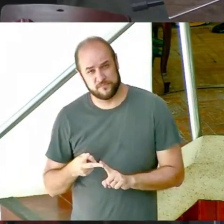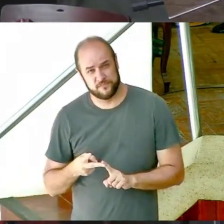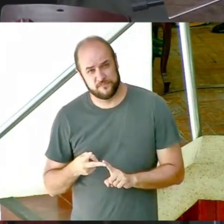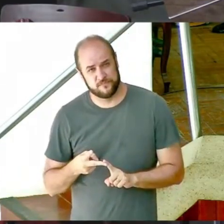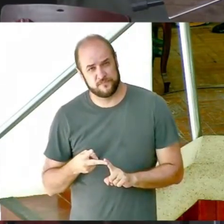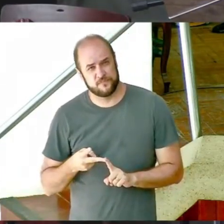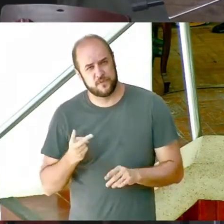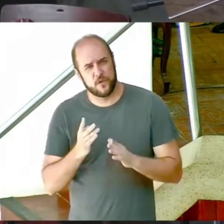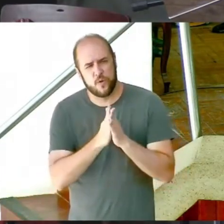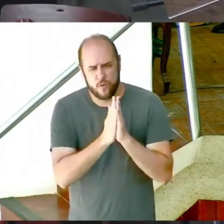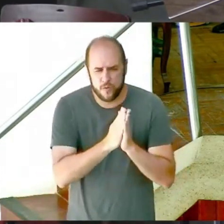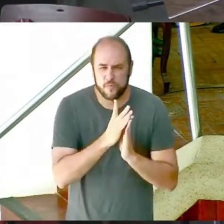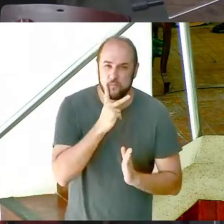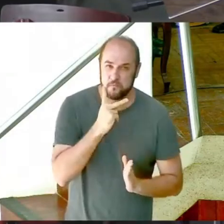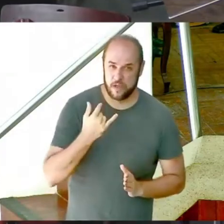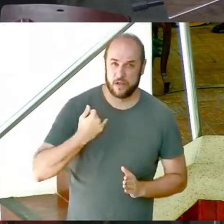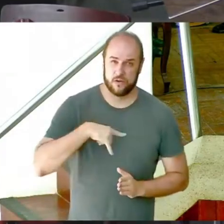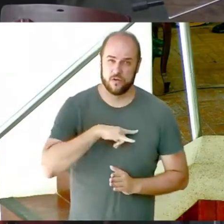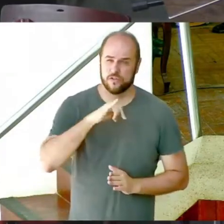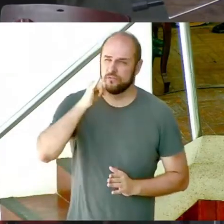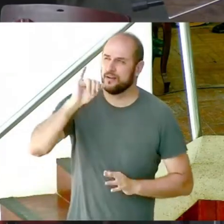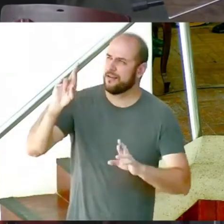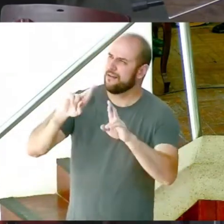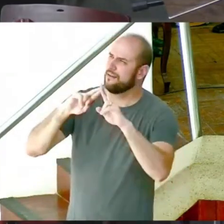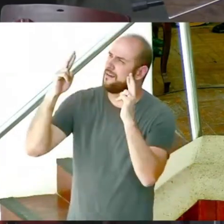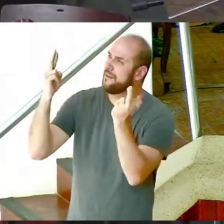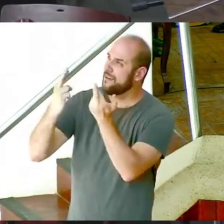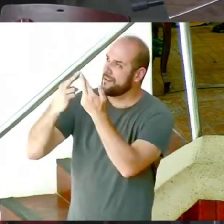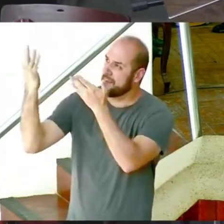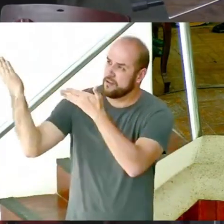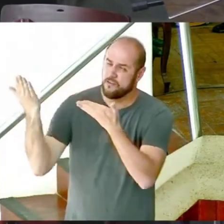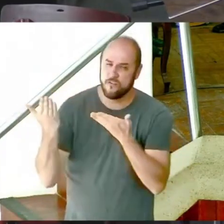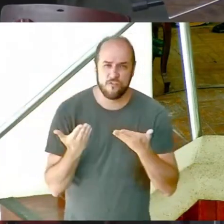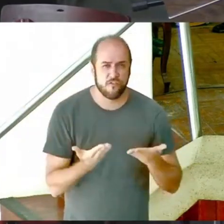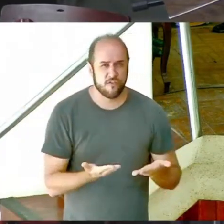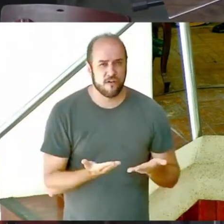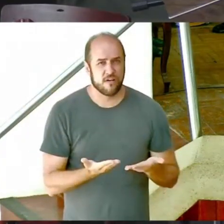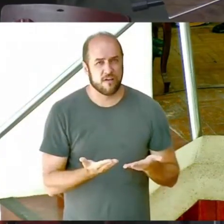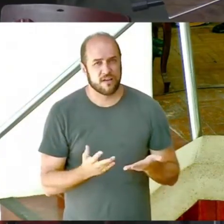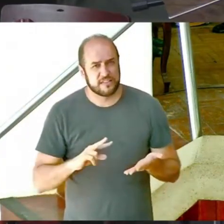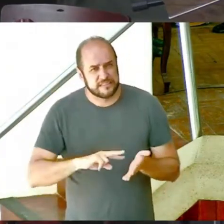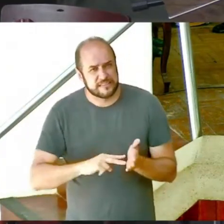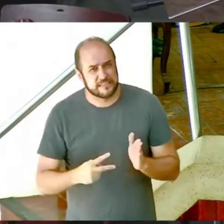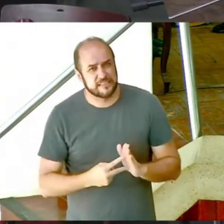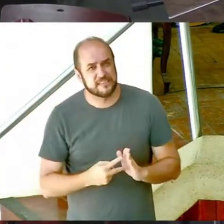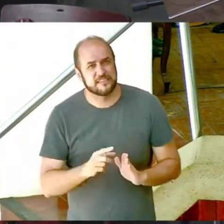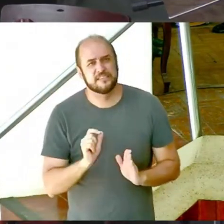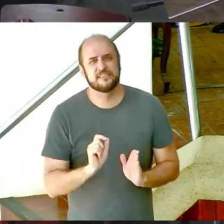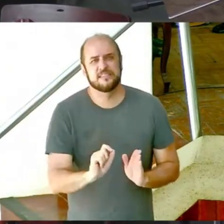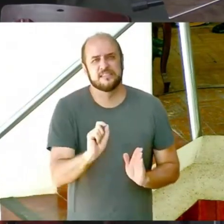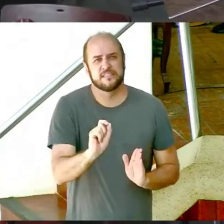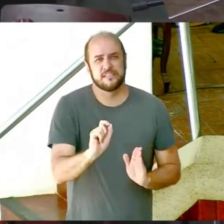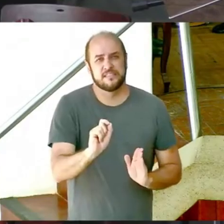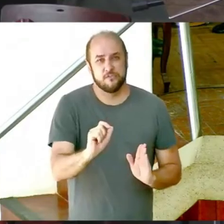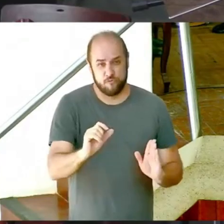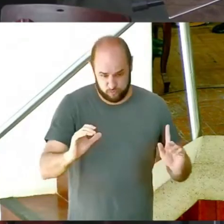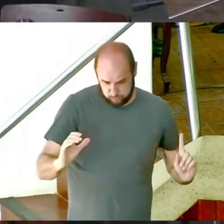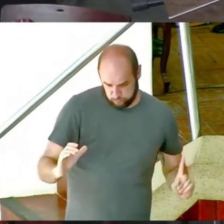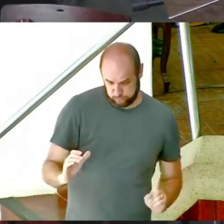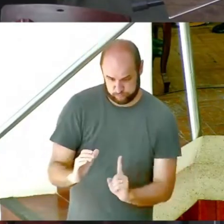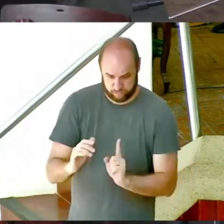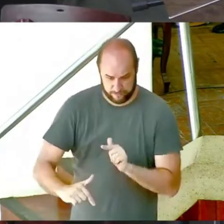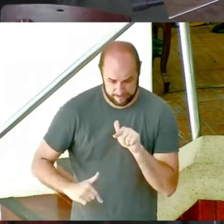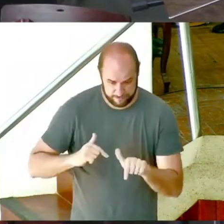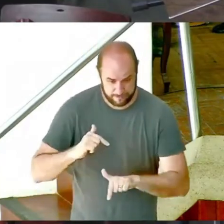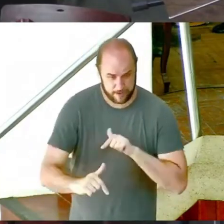orar a oração do Pai Nosso, dizer venha o teu reino, significa engajar-se no trabalho do